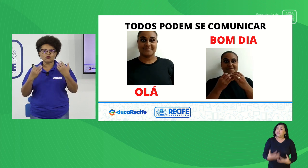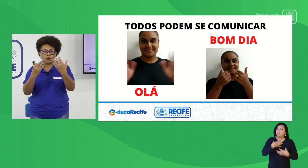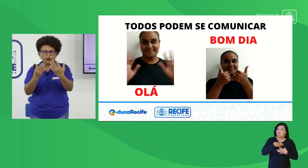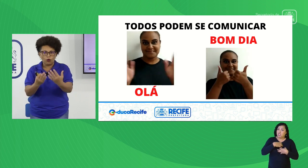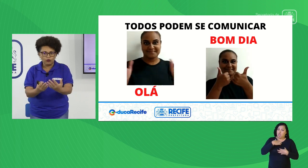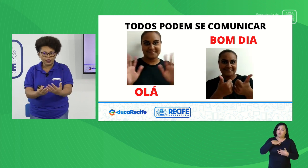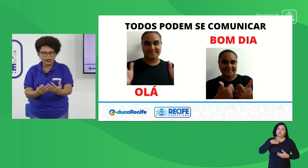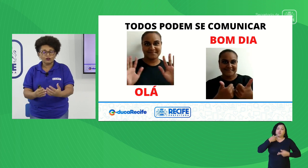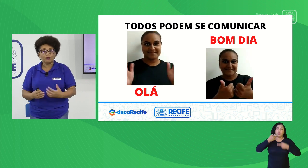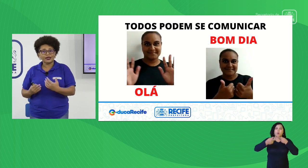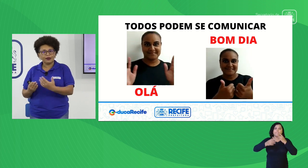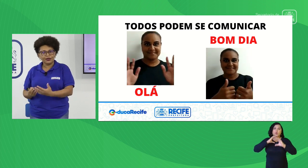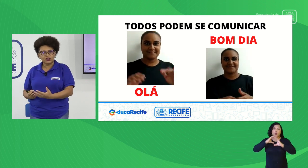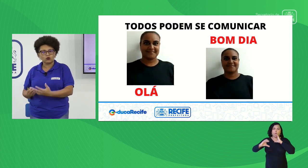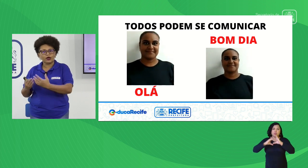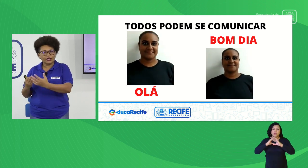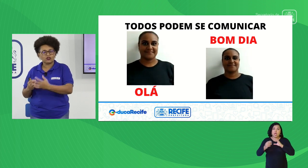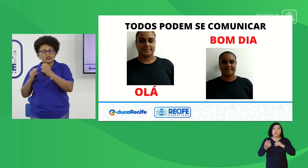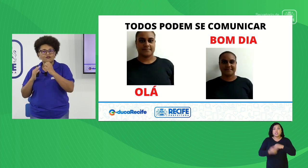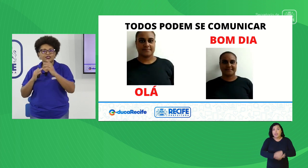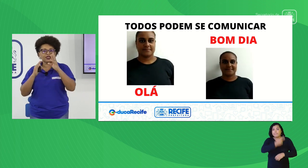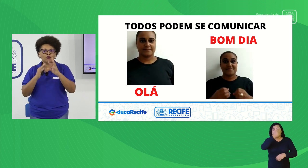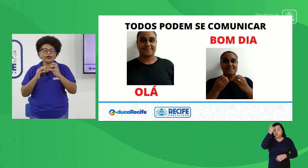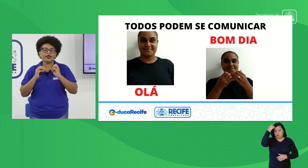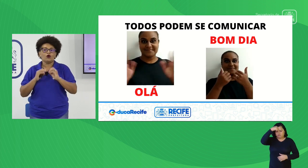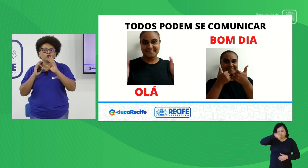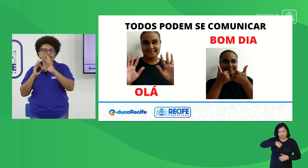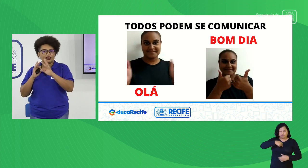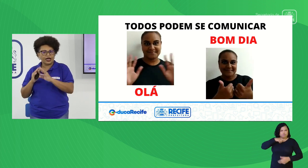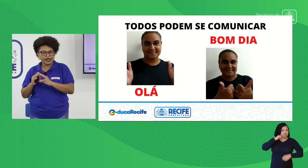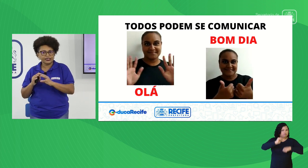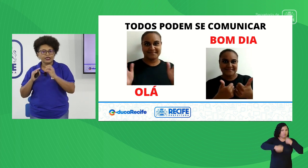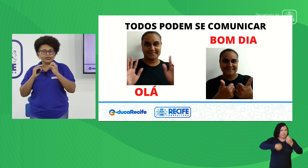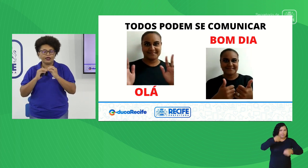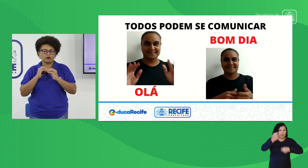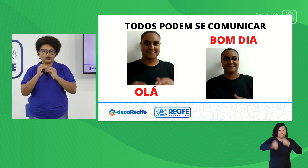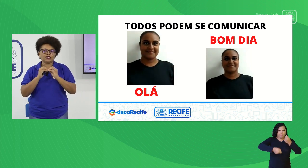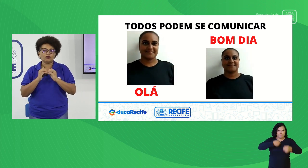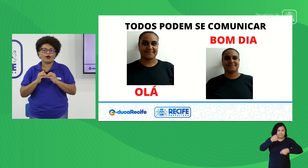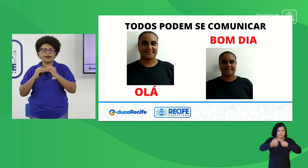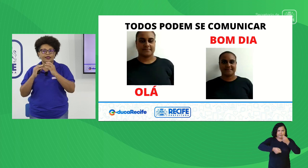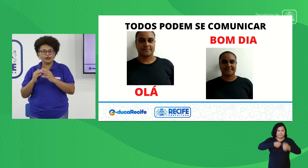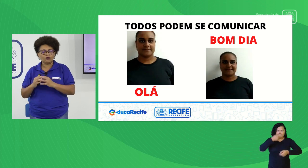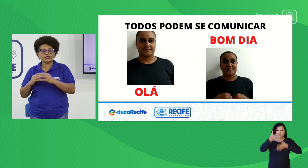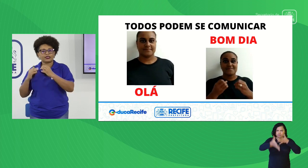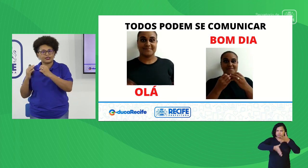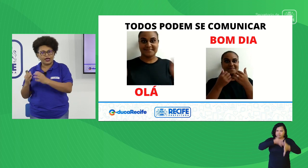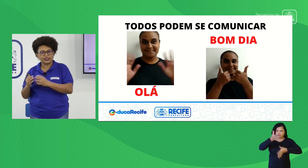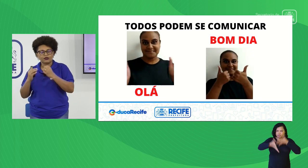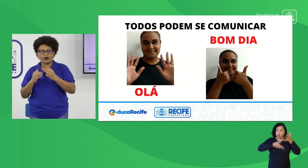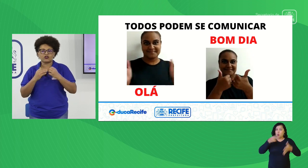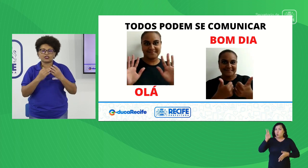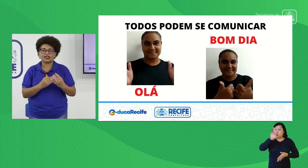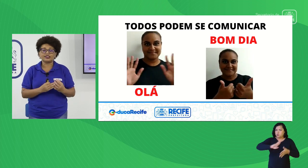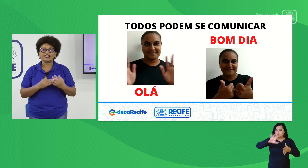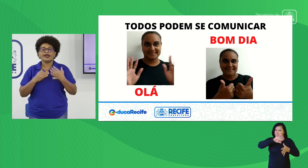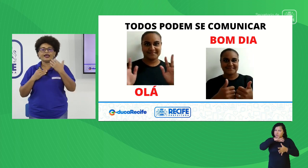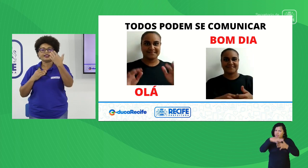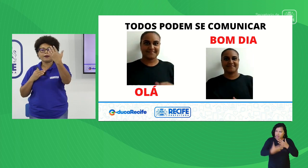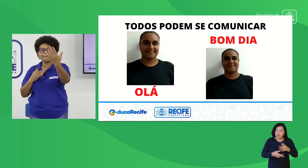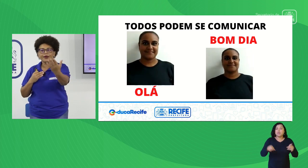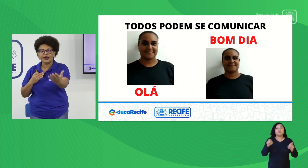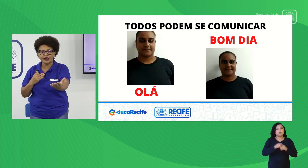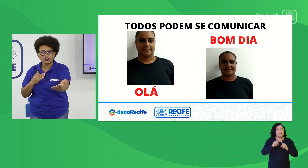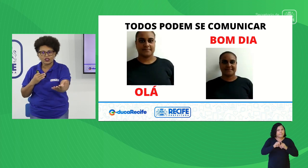eu estou me comunicando, mas a pessoa que está fazendo aí os sinais, né, utilizando a língua de sinais, a linguagem de sinais,